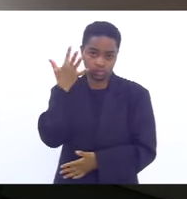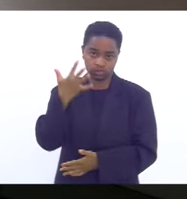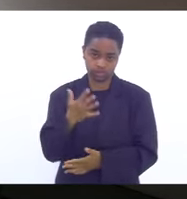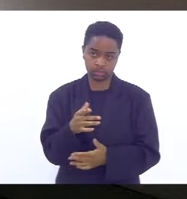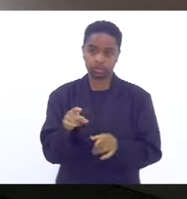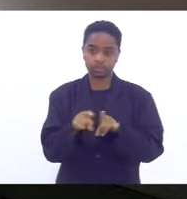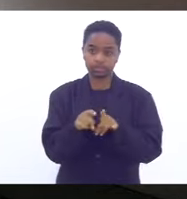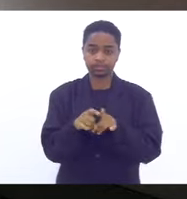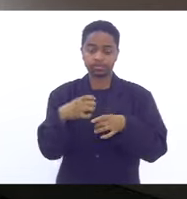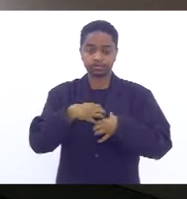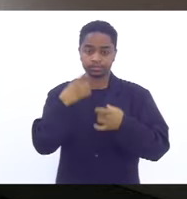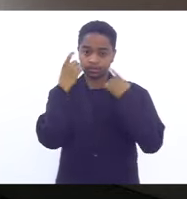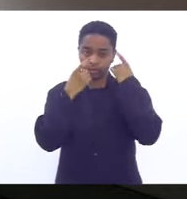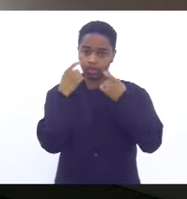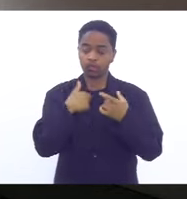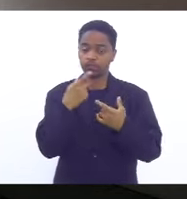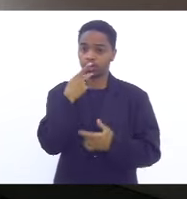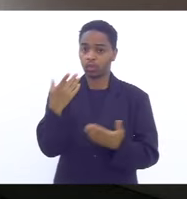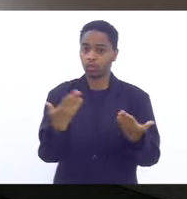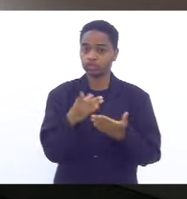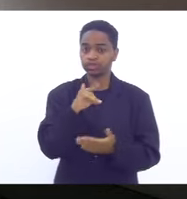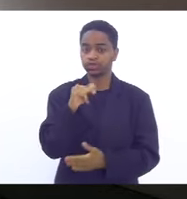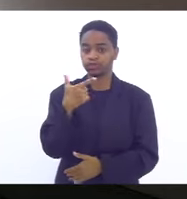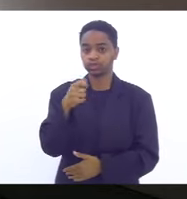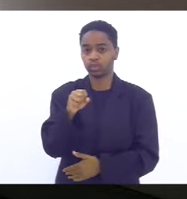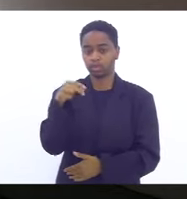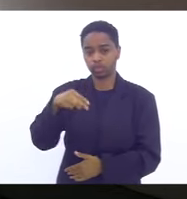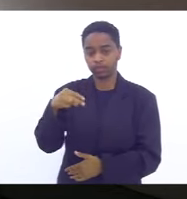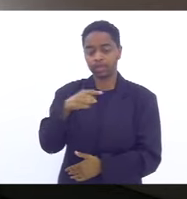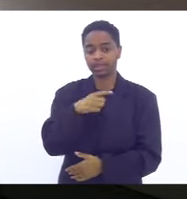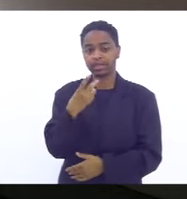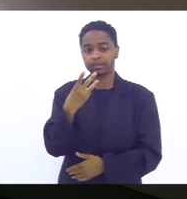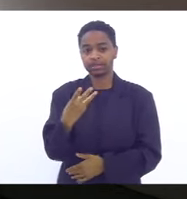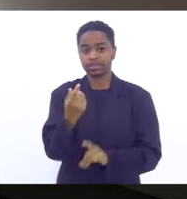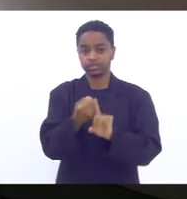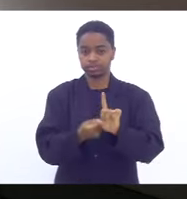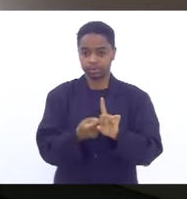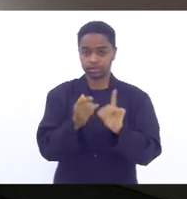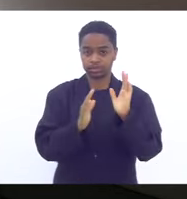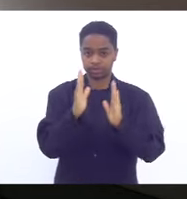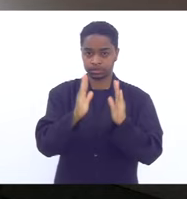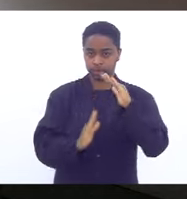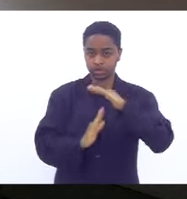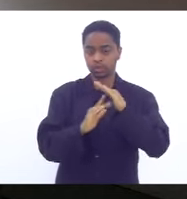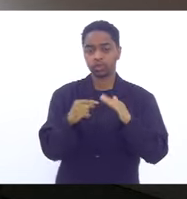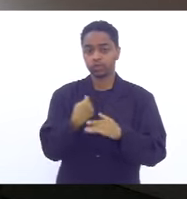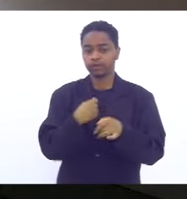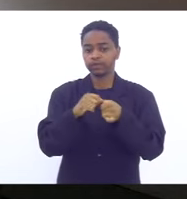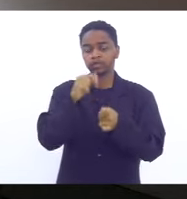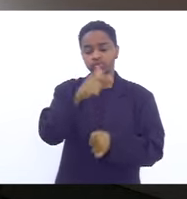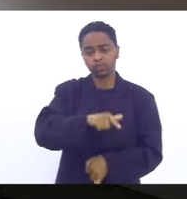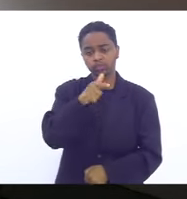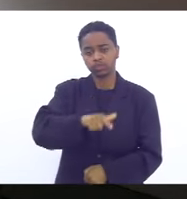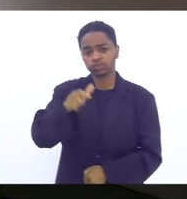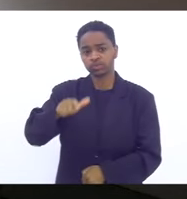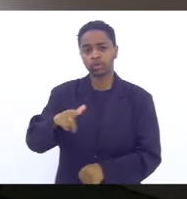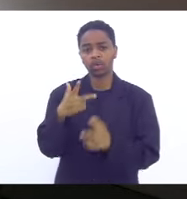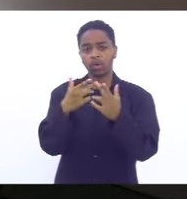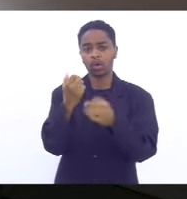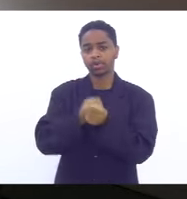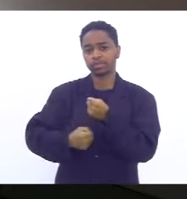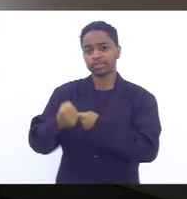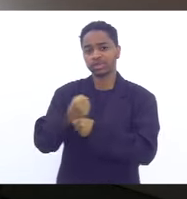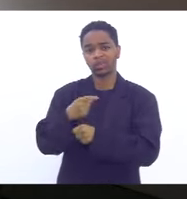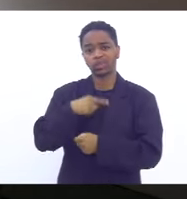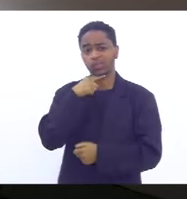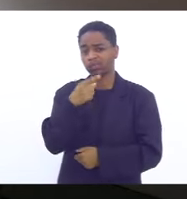desesperados. Eu arrisco dizer, hoje é dia 28 de novembro, nós vamos ter em 3 meses, eu digo ao senhor Marcelo, nós vamos repetir tudo que a gente passou no ano passado. Eu não tenho a